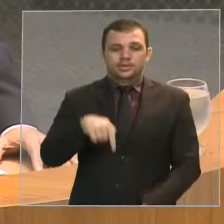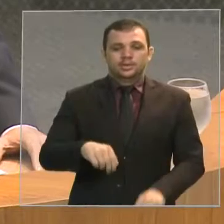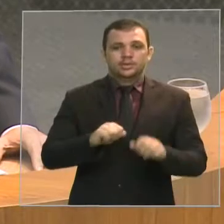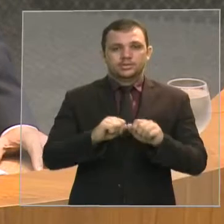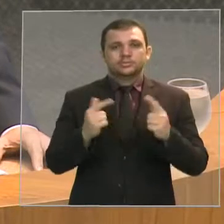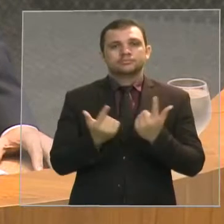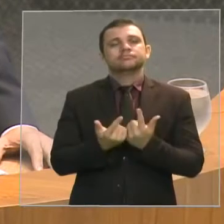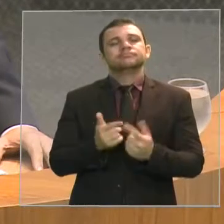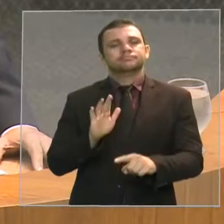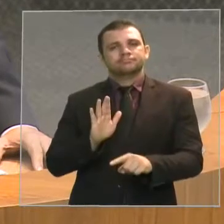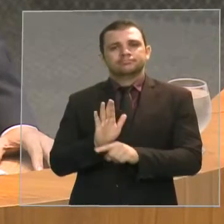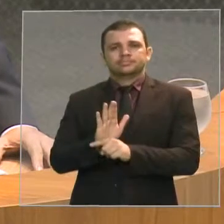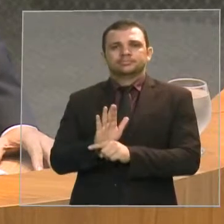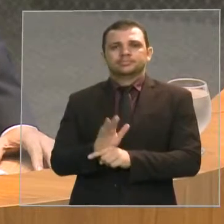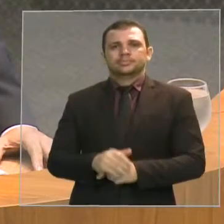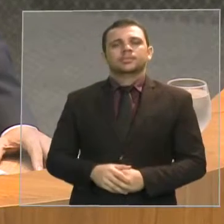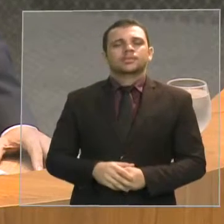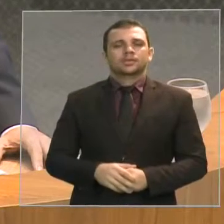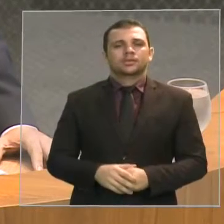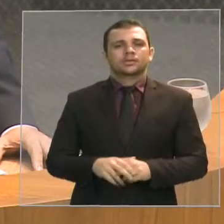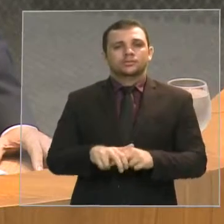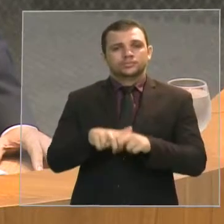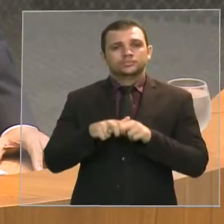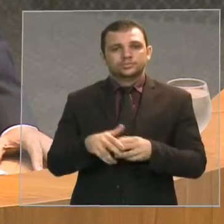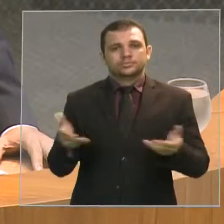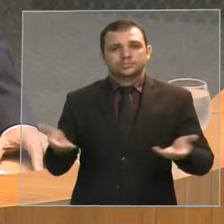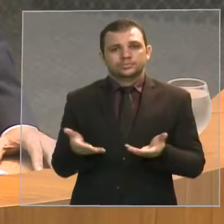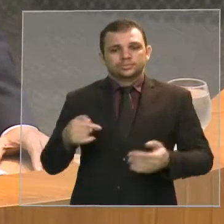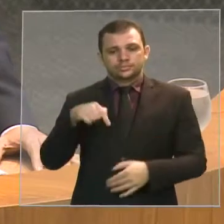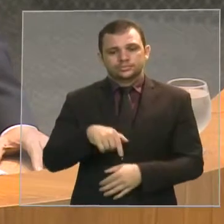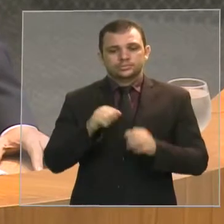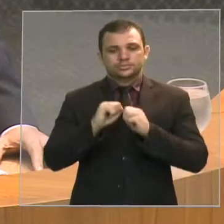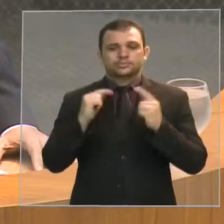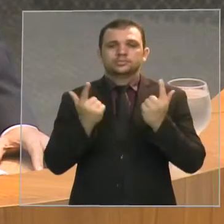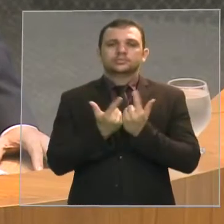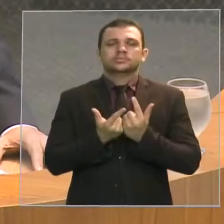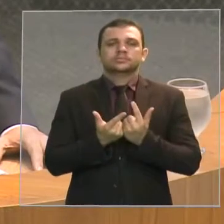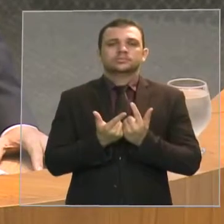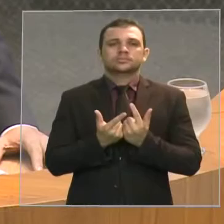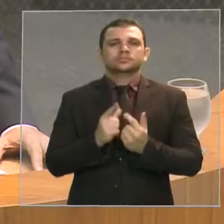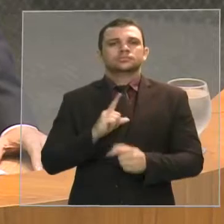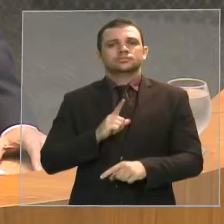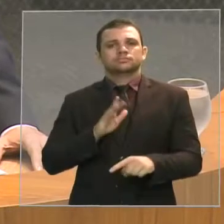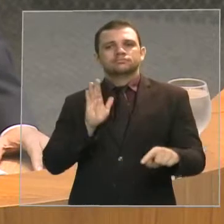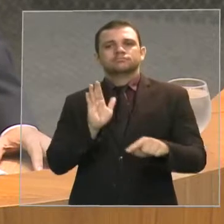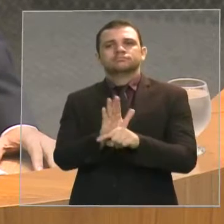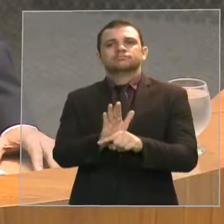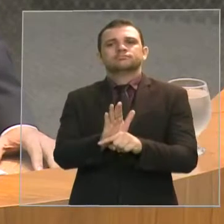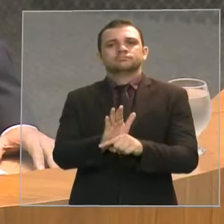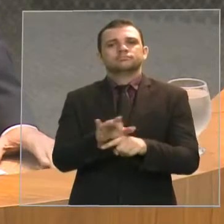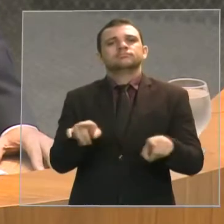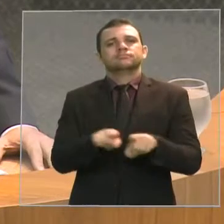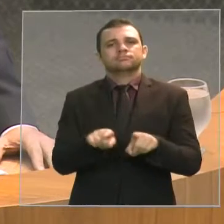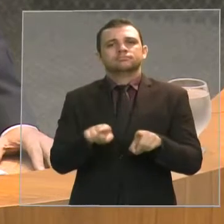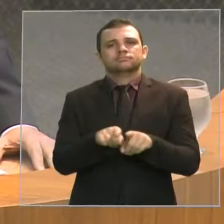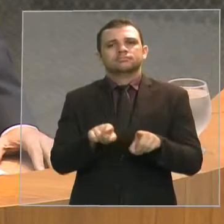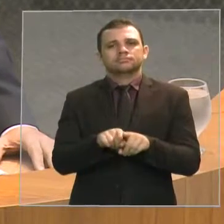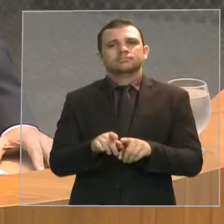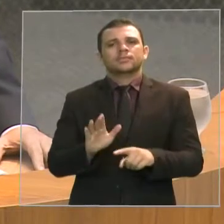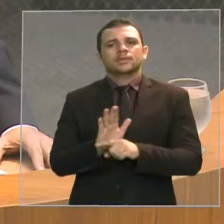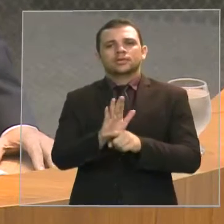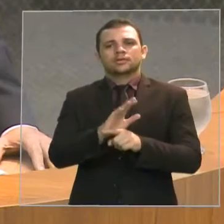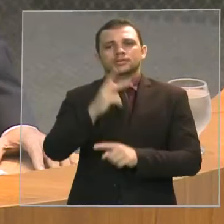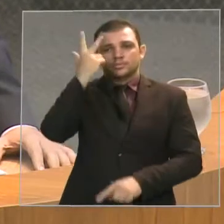sua parte portanto hoje a assembléia do maranhão dá sua contribuição também para a história do